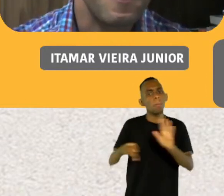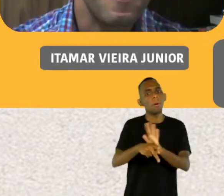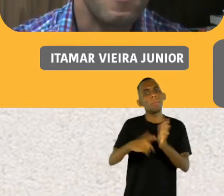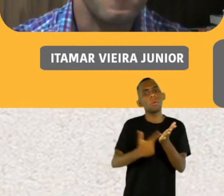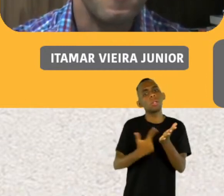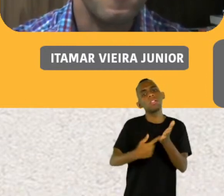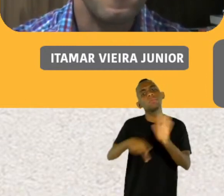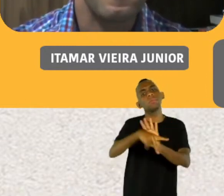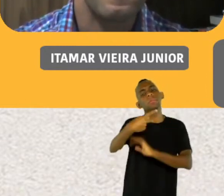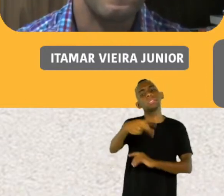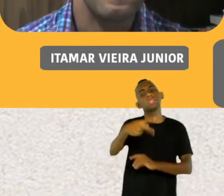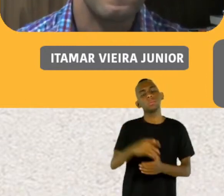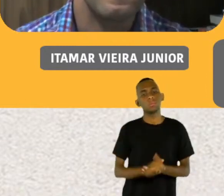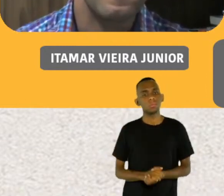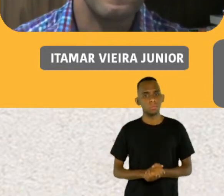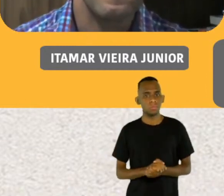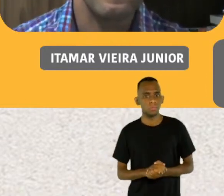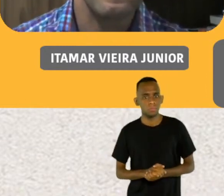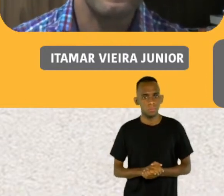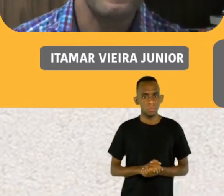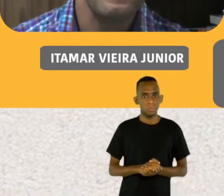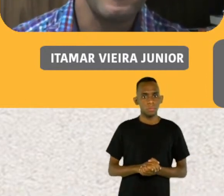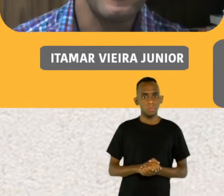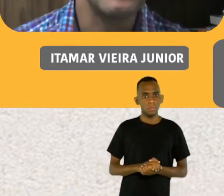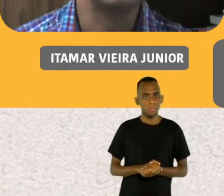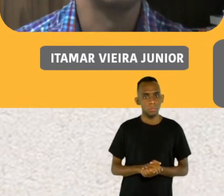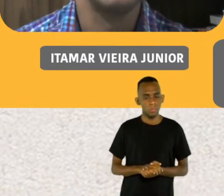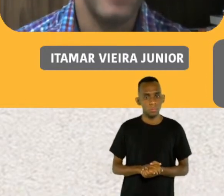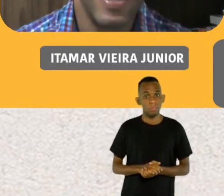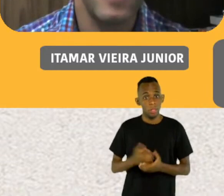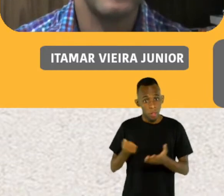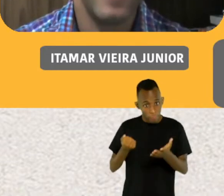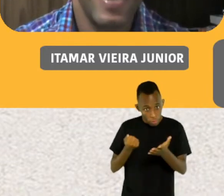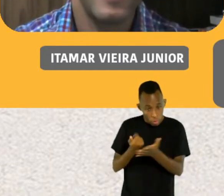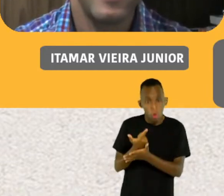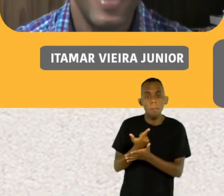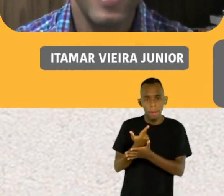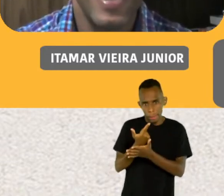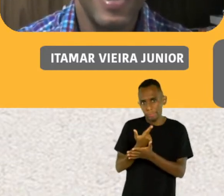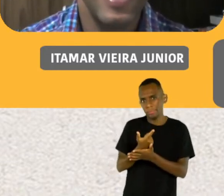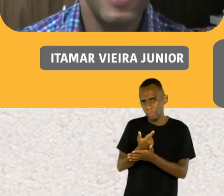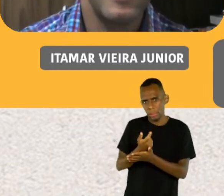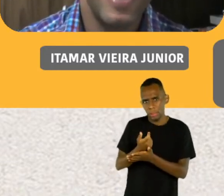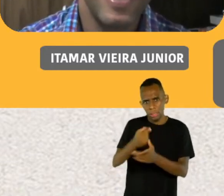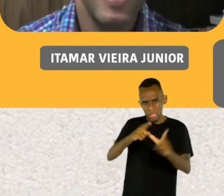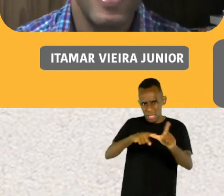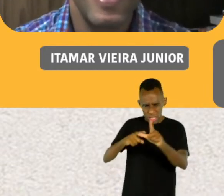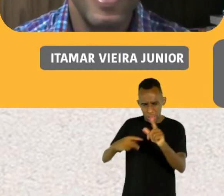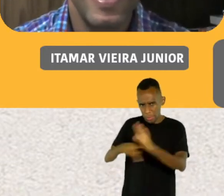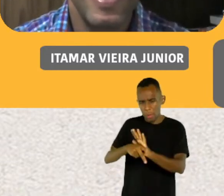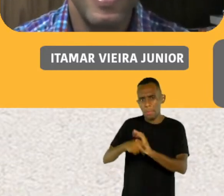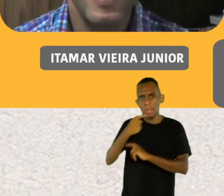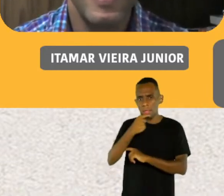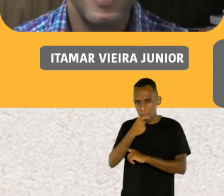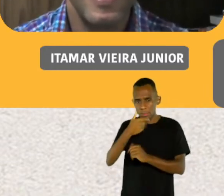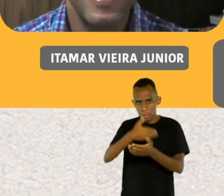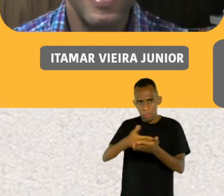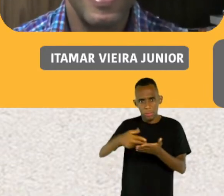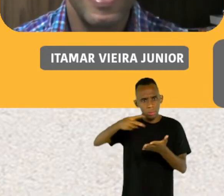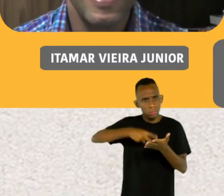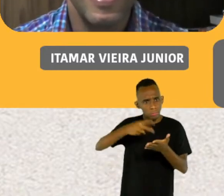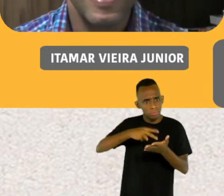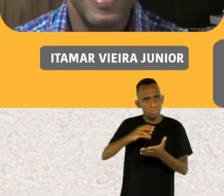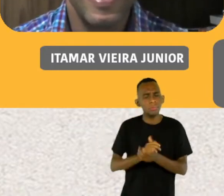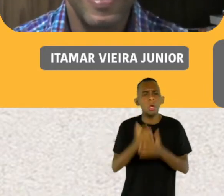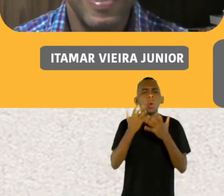muito bom. Eu vou comprar em inglês logo, em e-book, para poder começar a ler. Sérgio, eu queria te perguntar